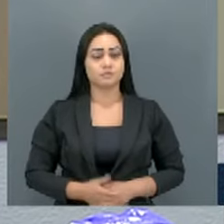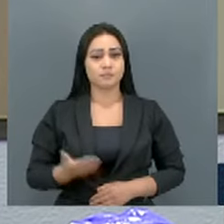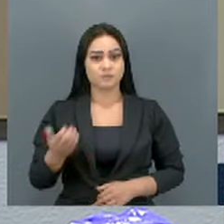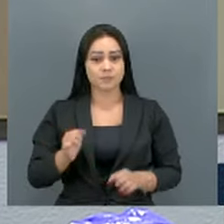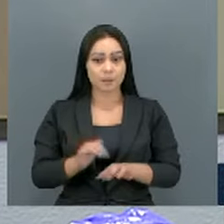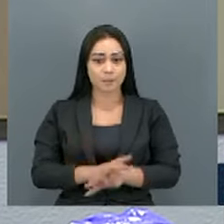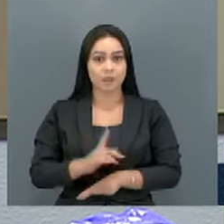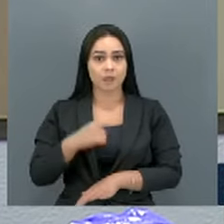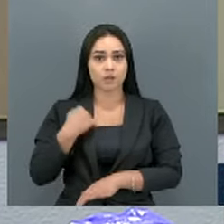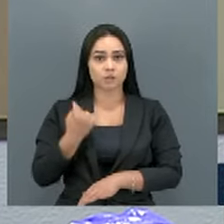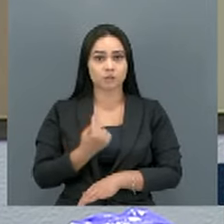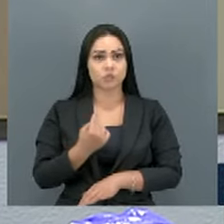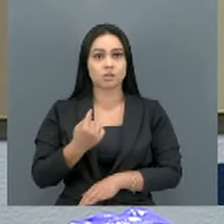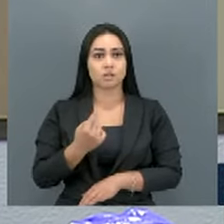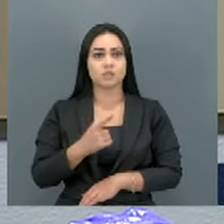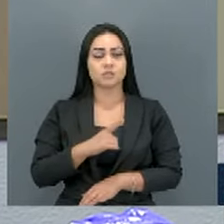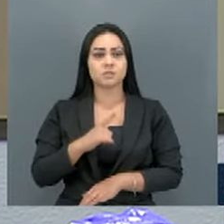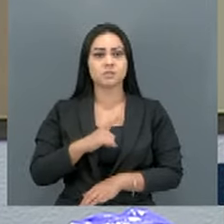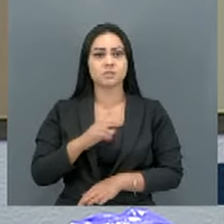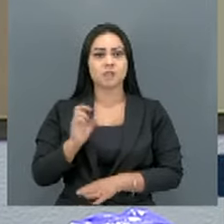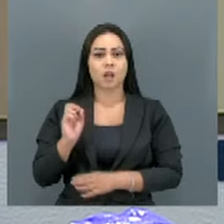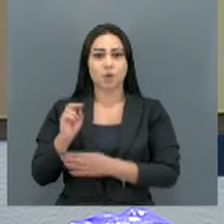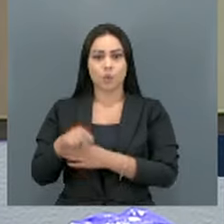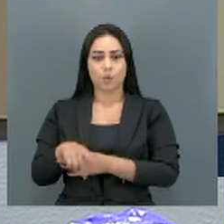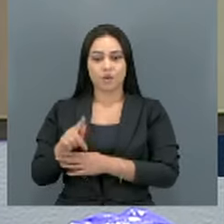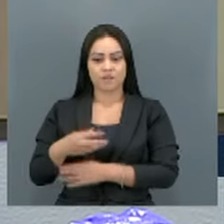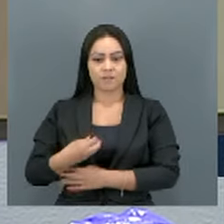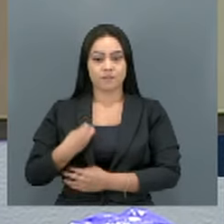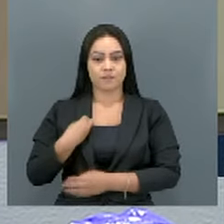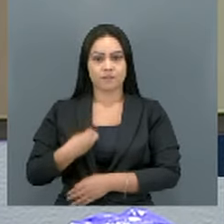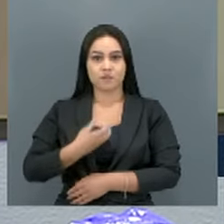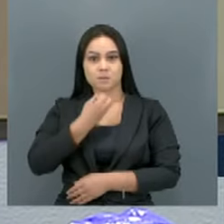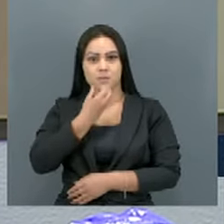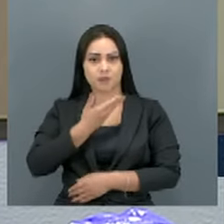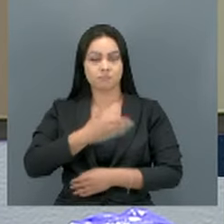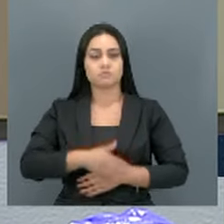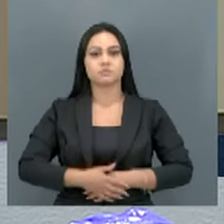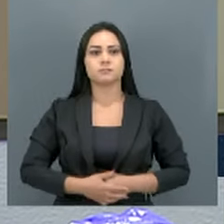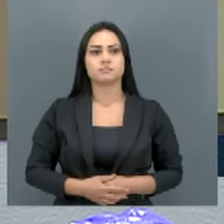nós? Saung está vivendo bem.